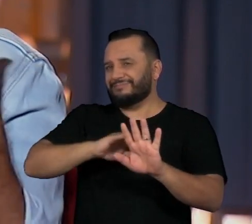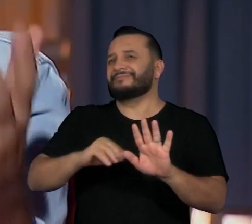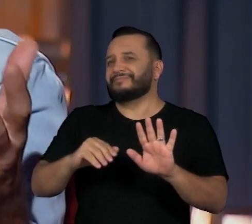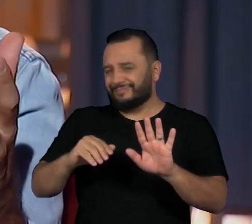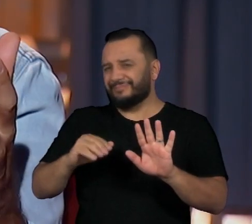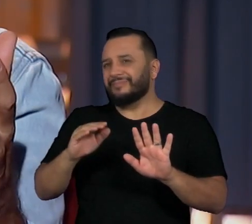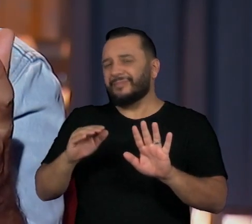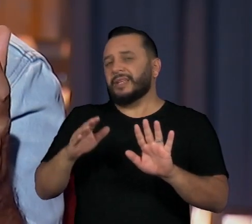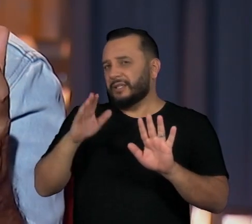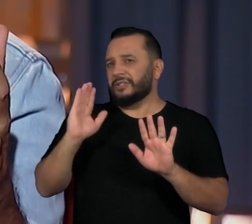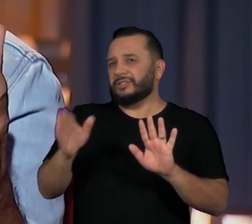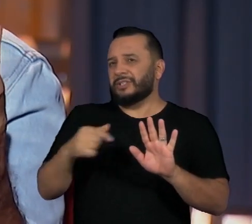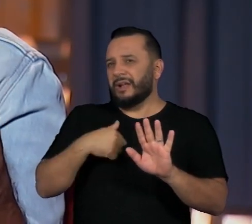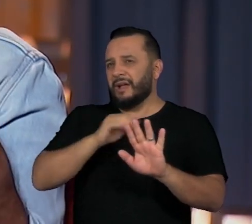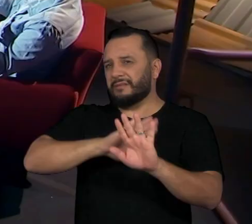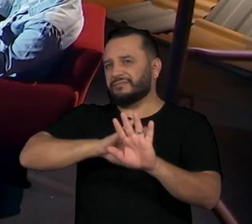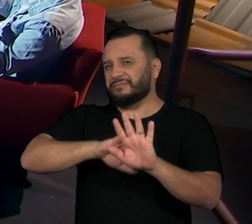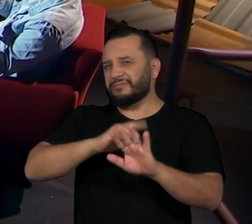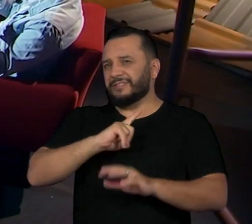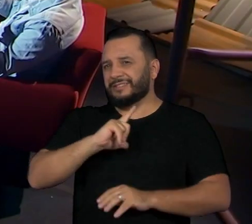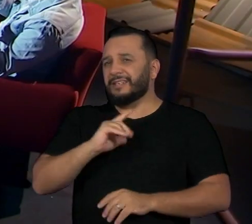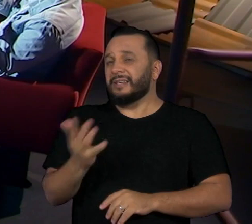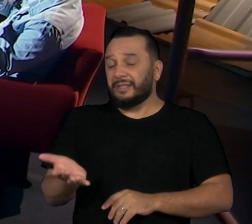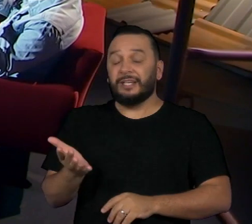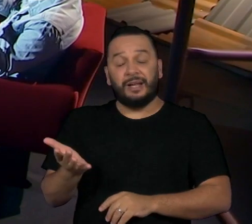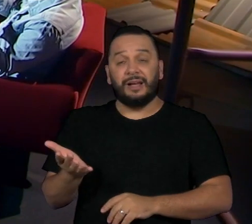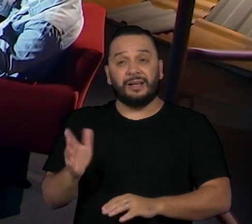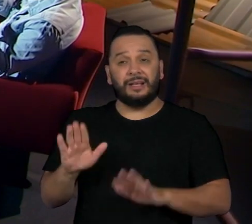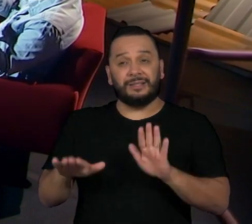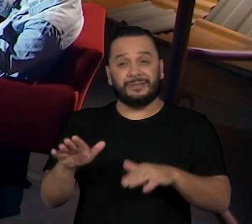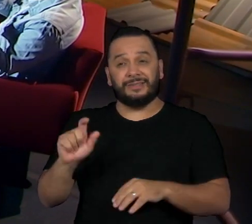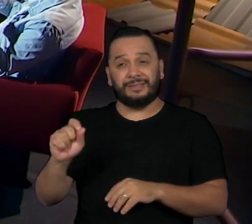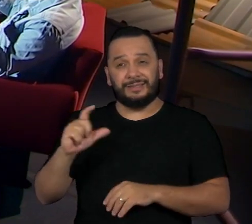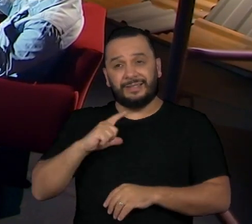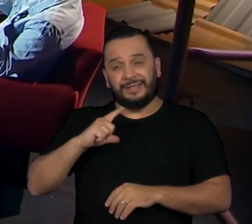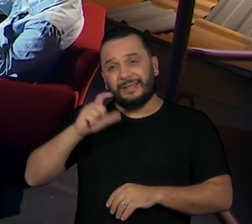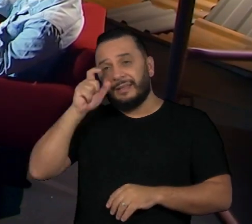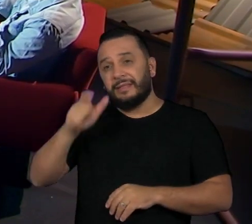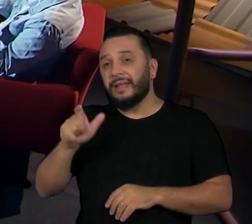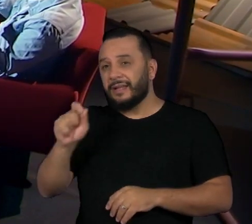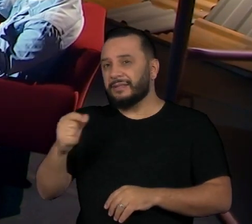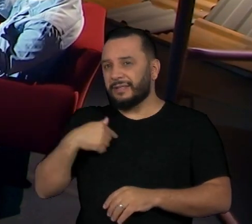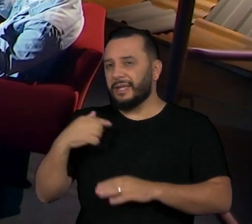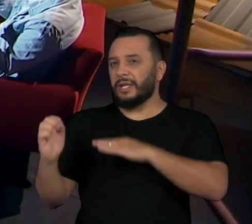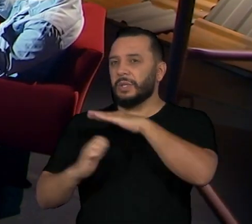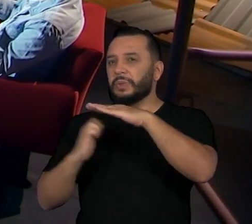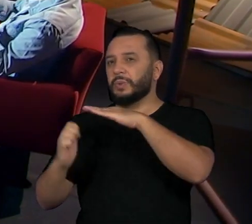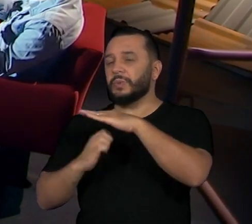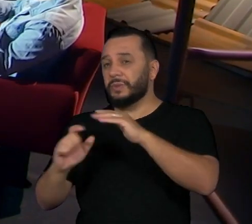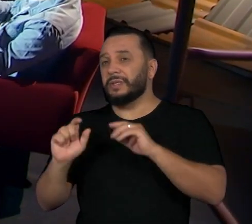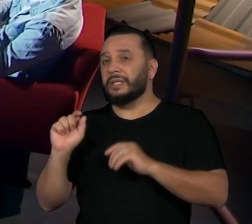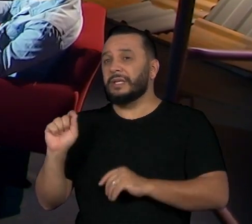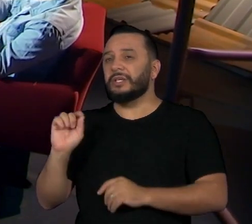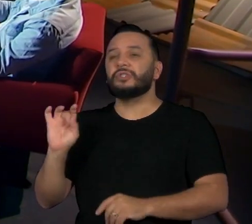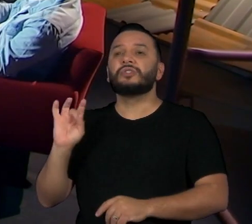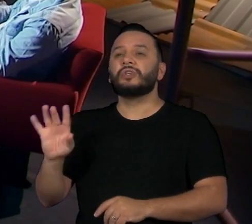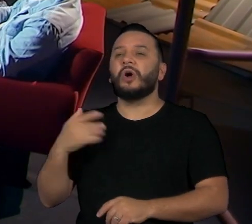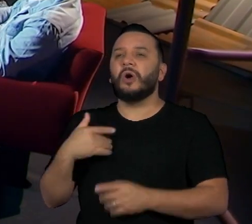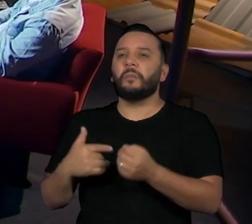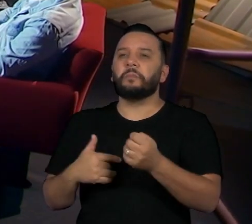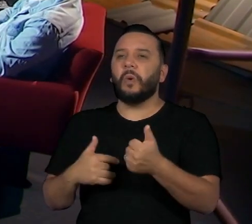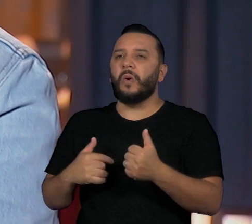ofere benefícios. Né? E, por outro lado, é do interesse da grande indústria que apenas poucas empresas